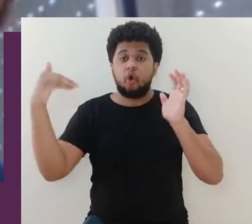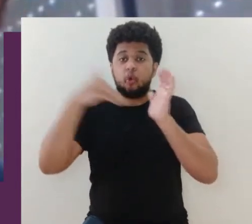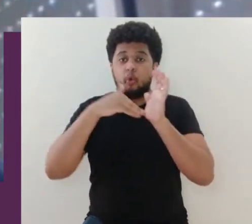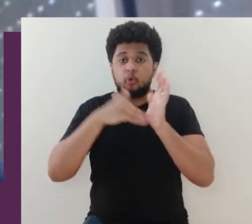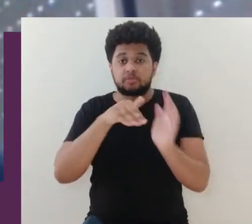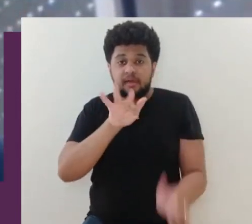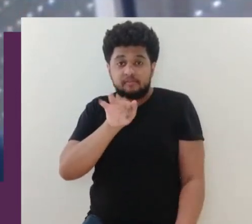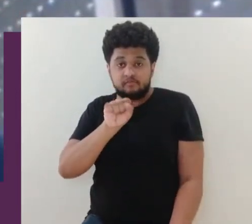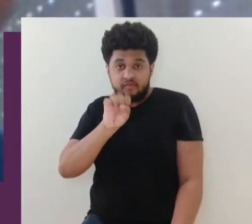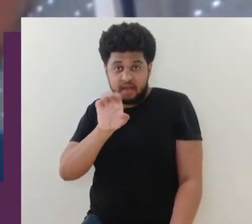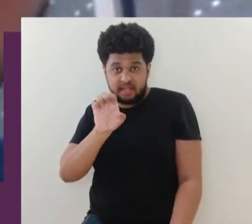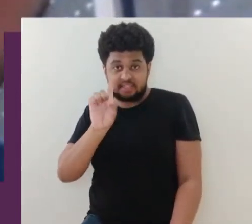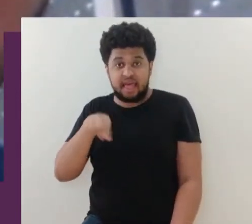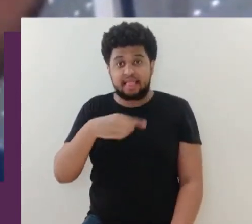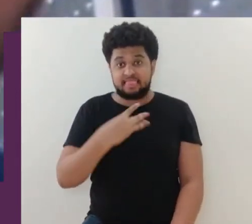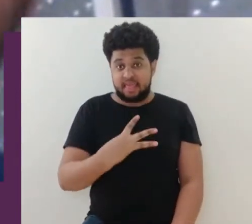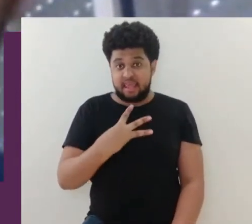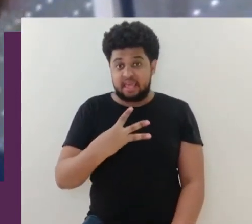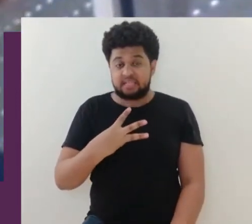fase 3,